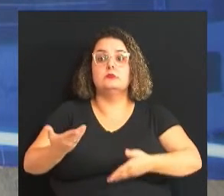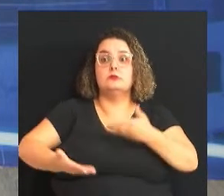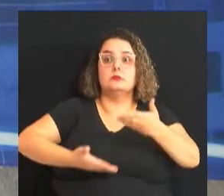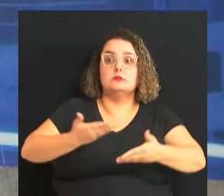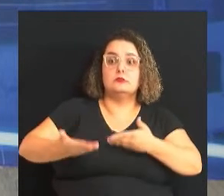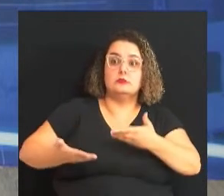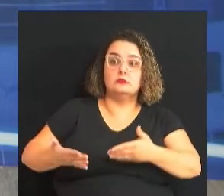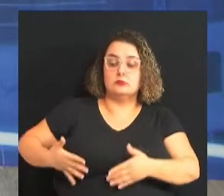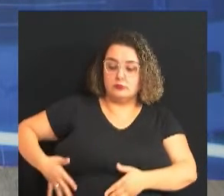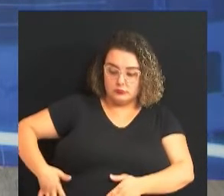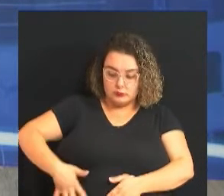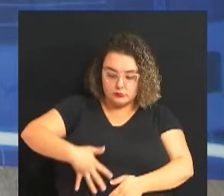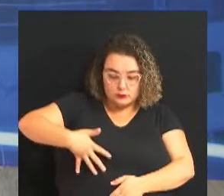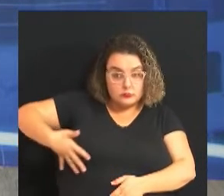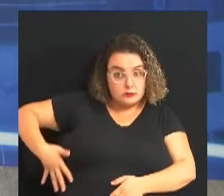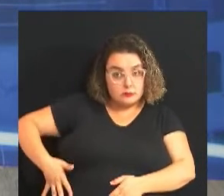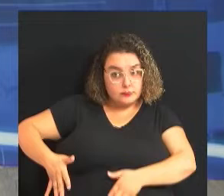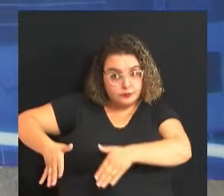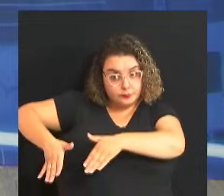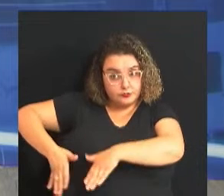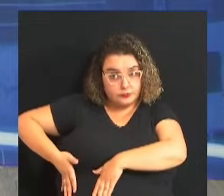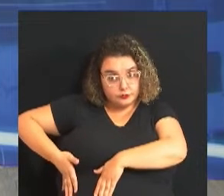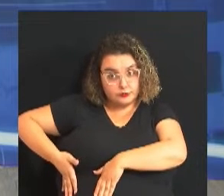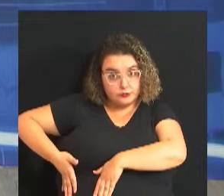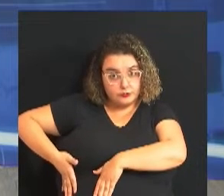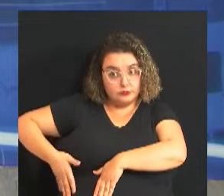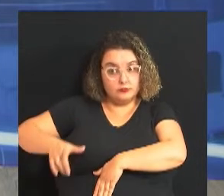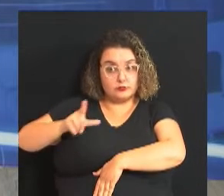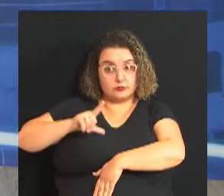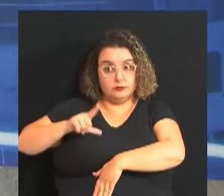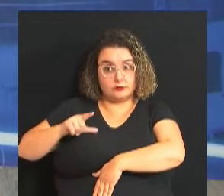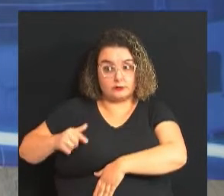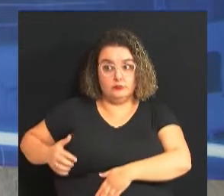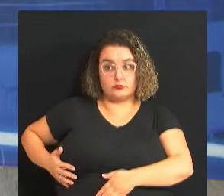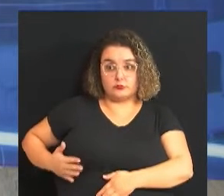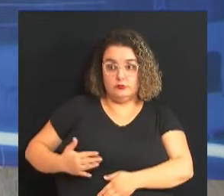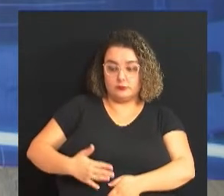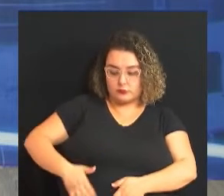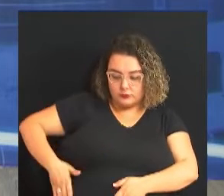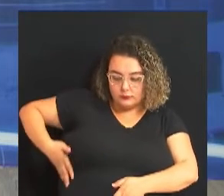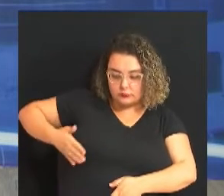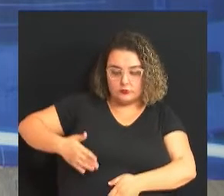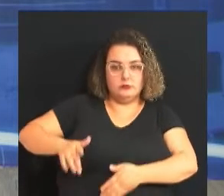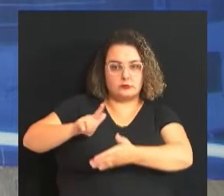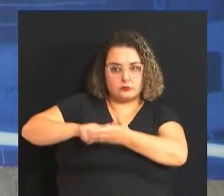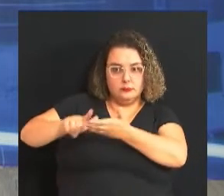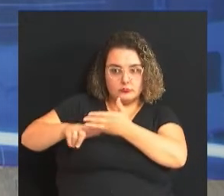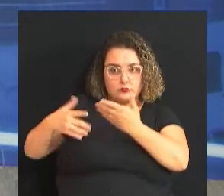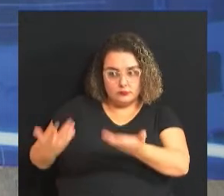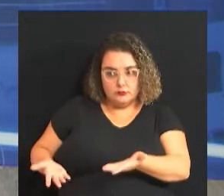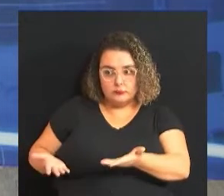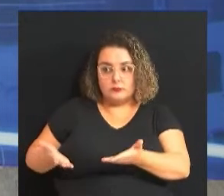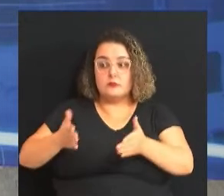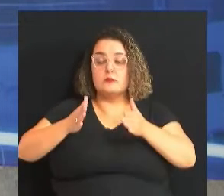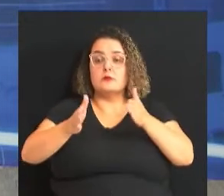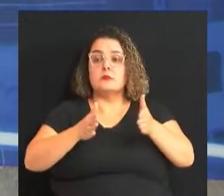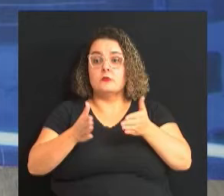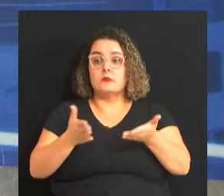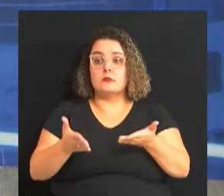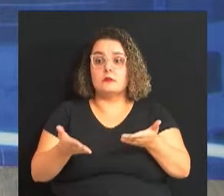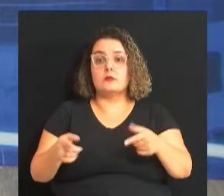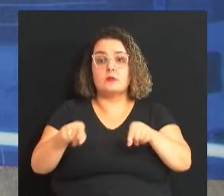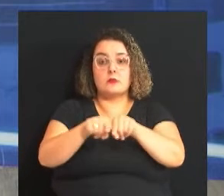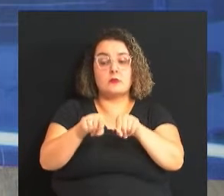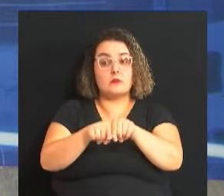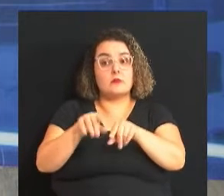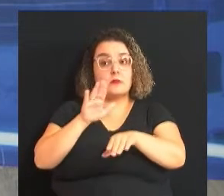aonde que está ali, onde ela encaixa a bolsinha, tem que ter uma higiene, passar alguma coisa no local. Durante esse período também, para ajudar